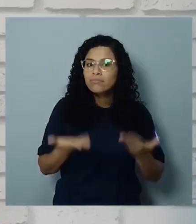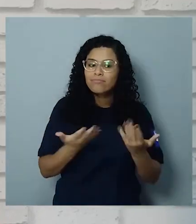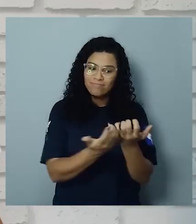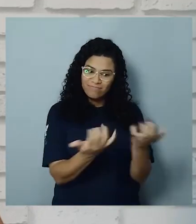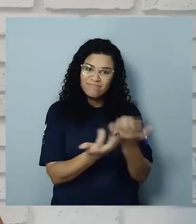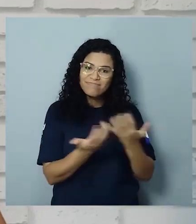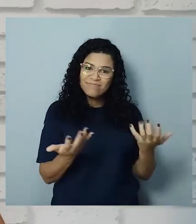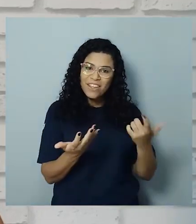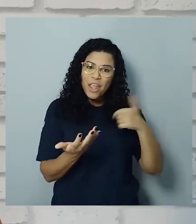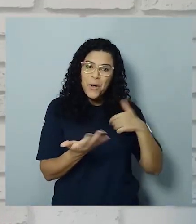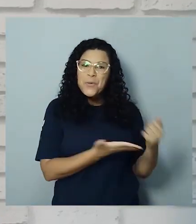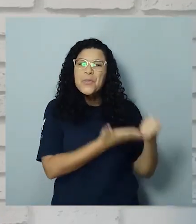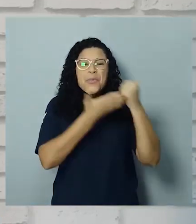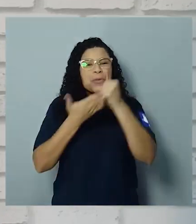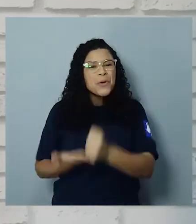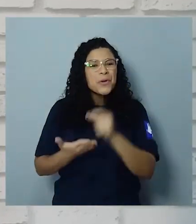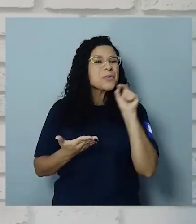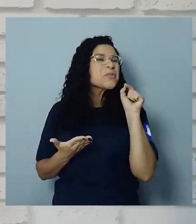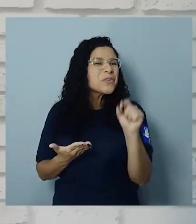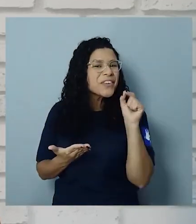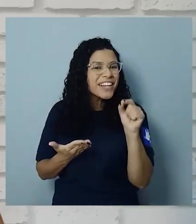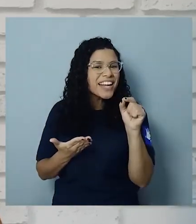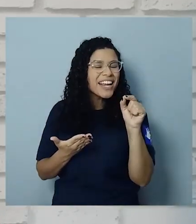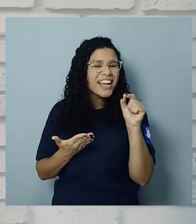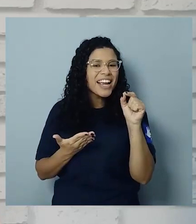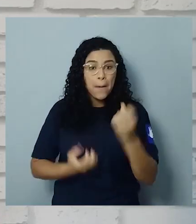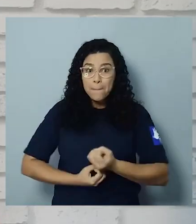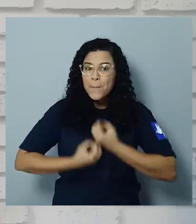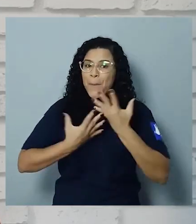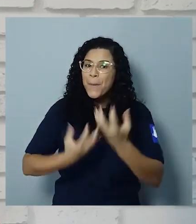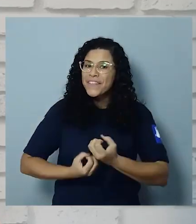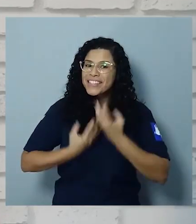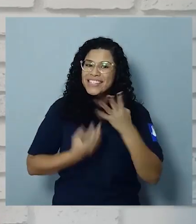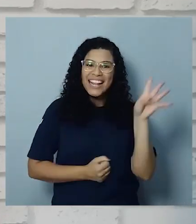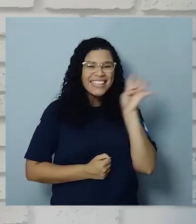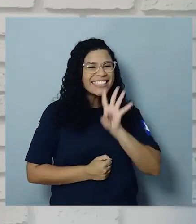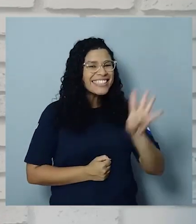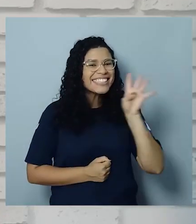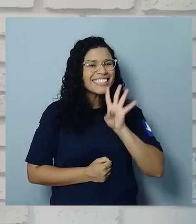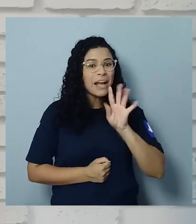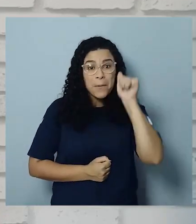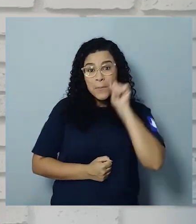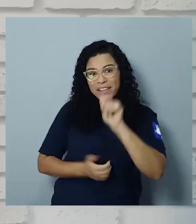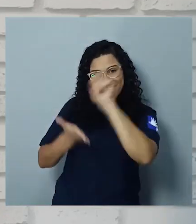em Jardim ai eu trouxe uma coisa e a muito legal de uma escritora chamada